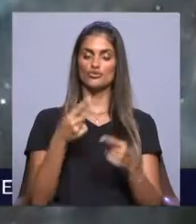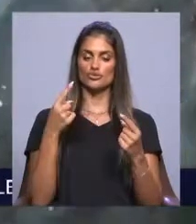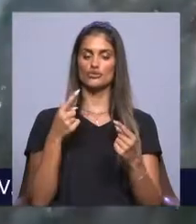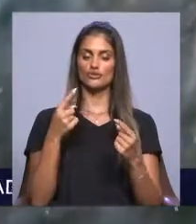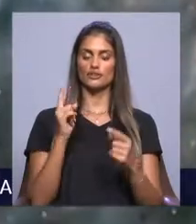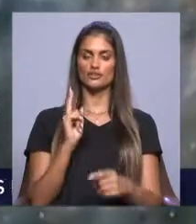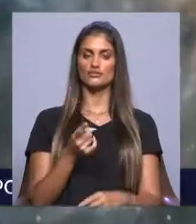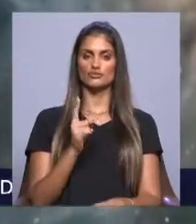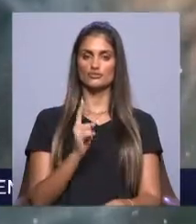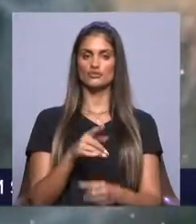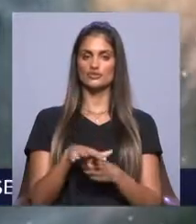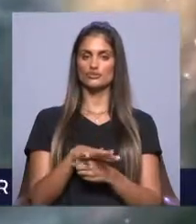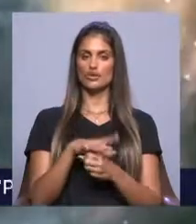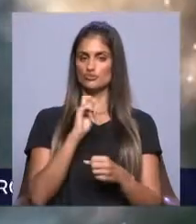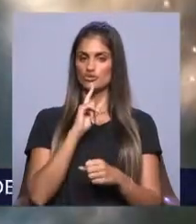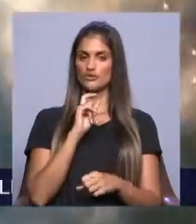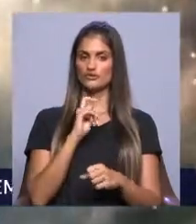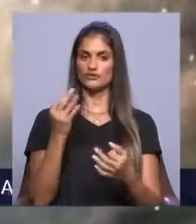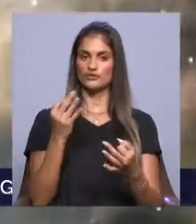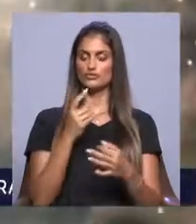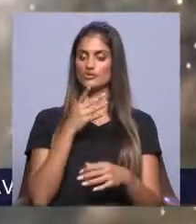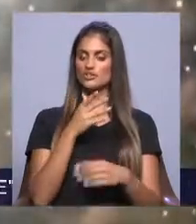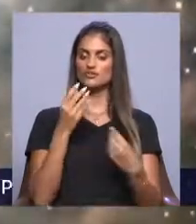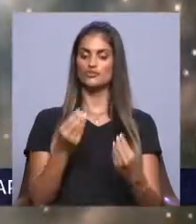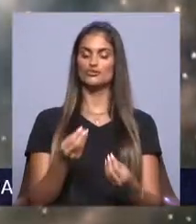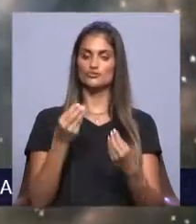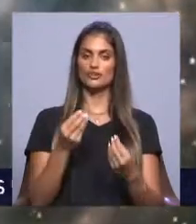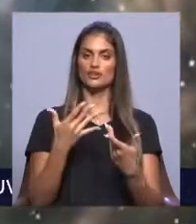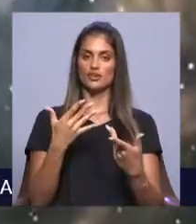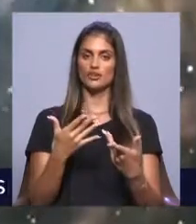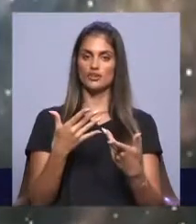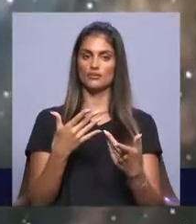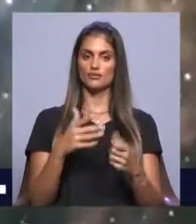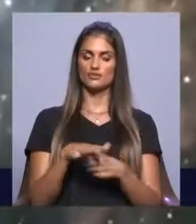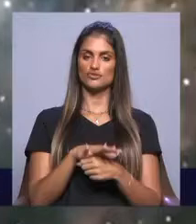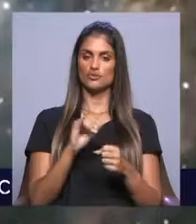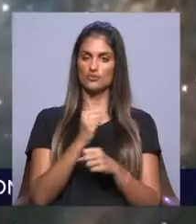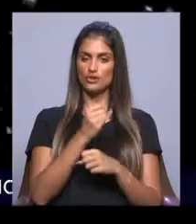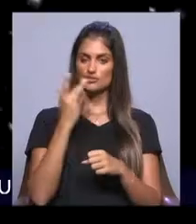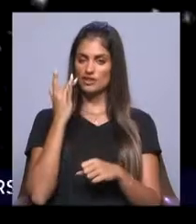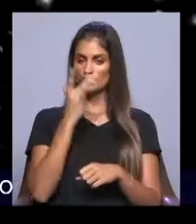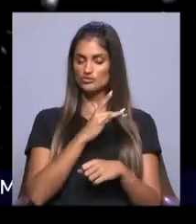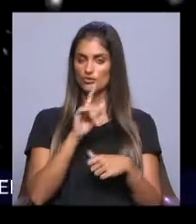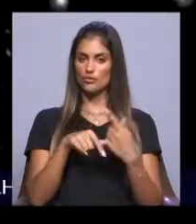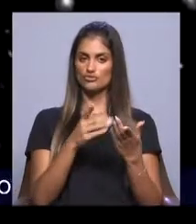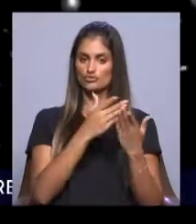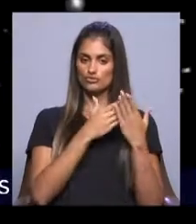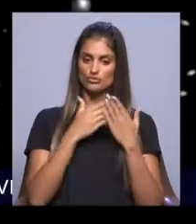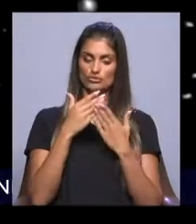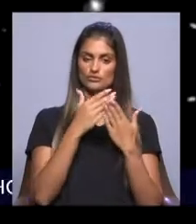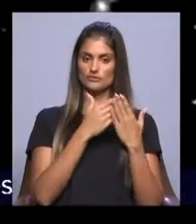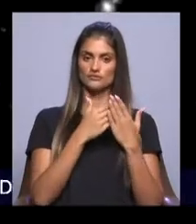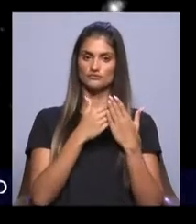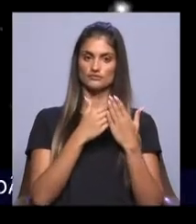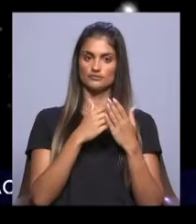isso, então, é possível. Como tu disseste muito bem, hoje é uma edição repleta de buracos negros. Trazemos aqui um outro estudo